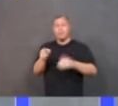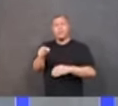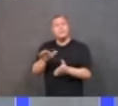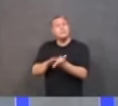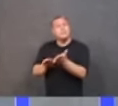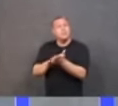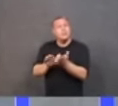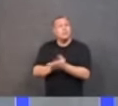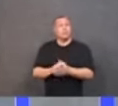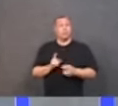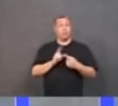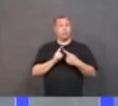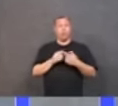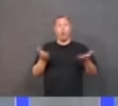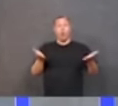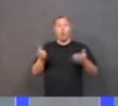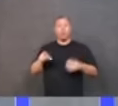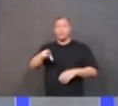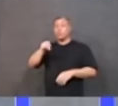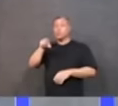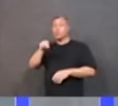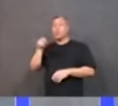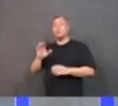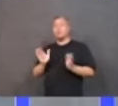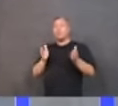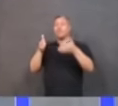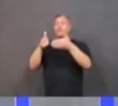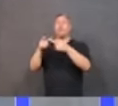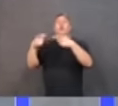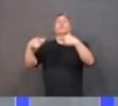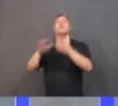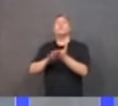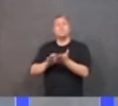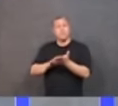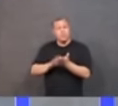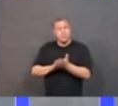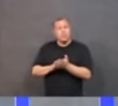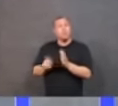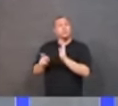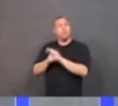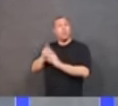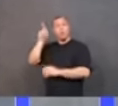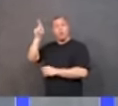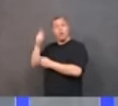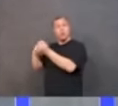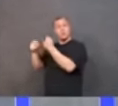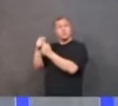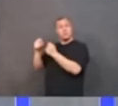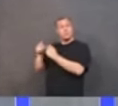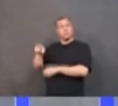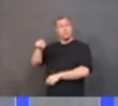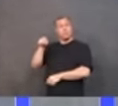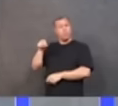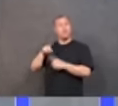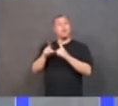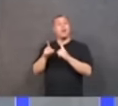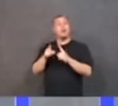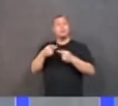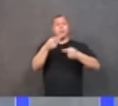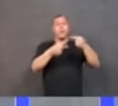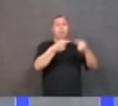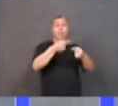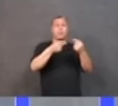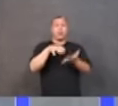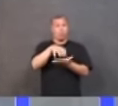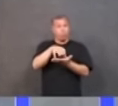as prioridades que hoje são definidas, elas são definidas pela administração, mas que não há uma efetiva discussão com a